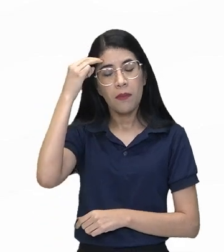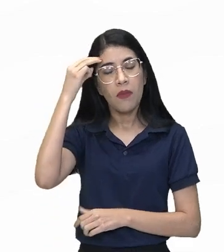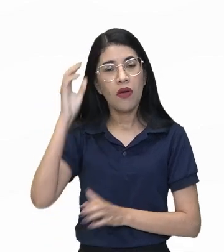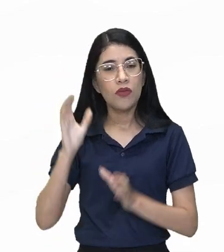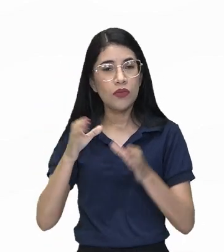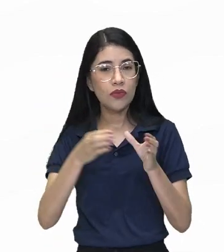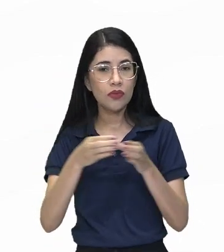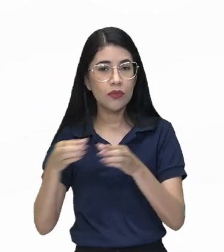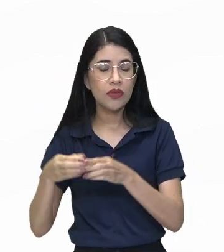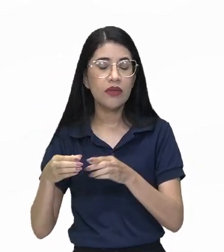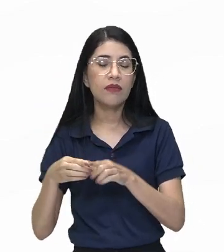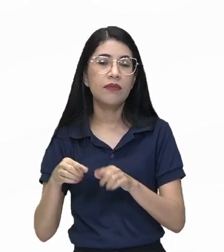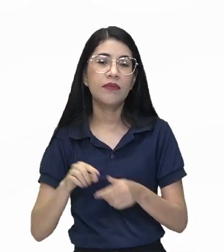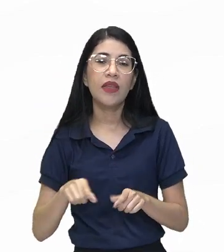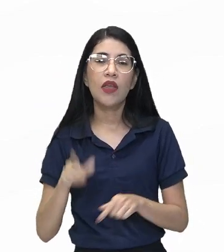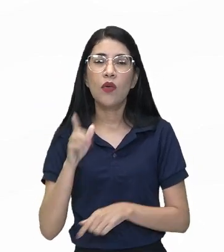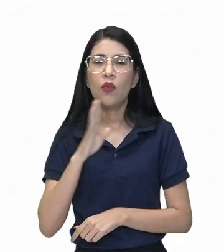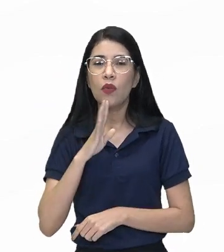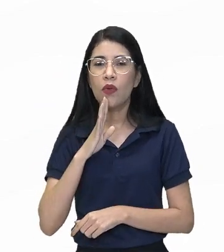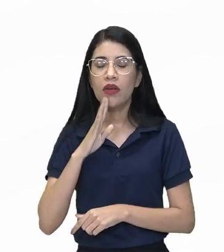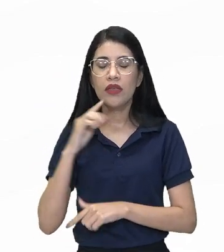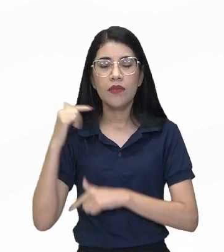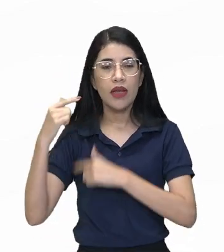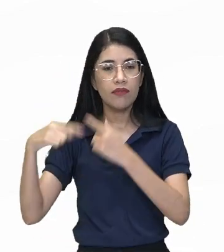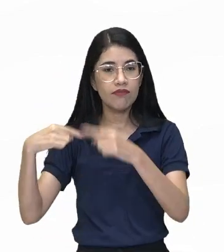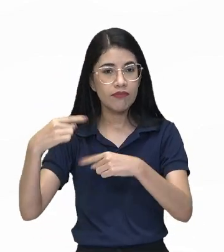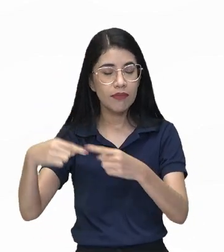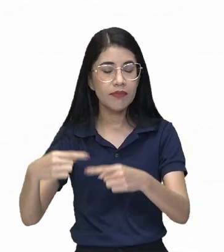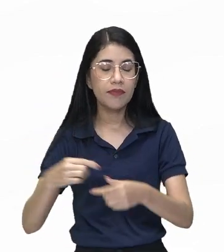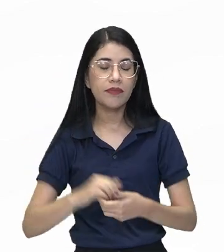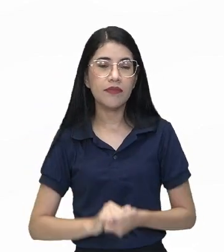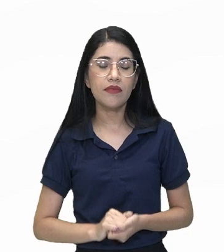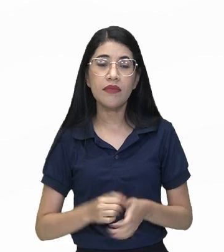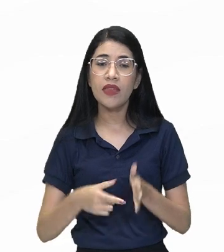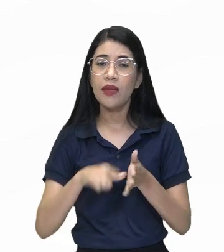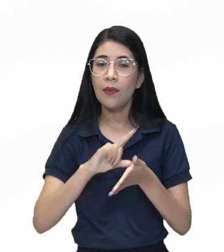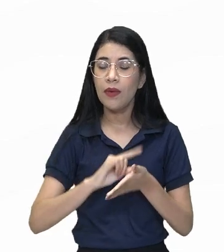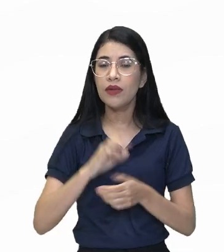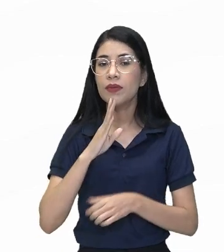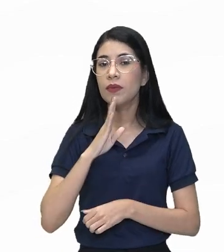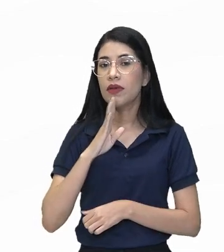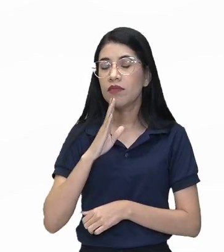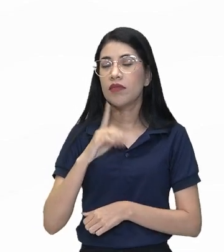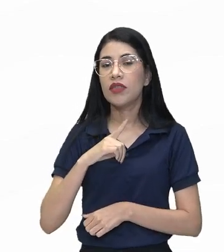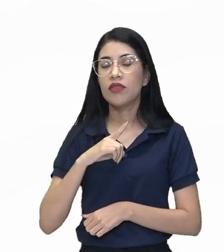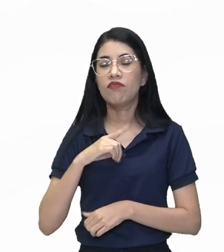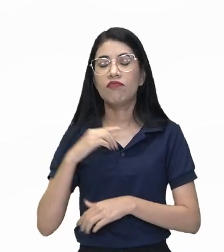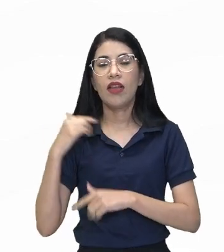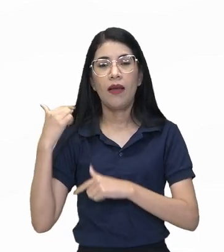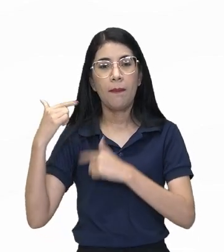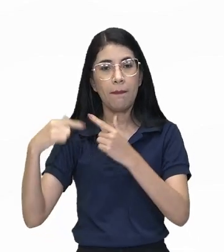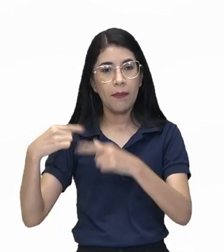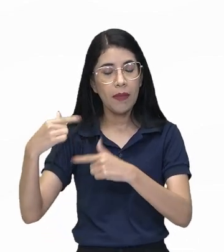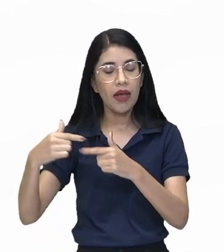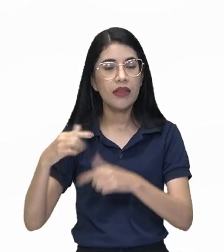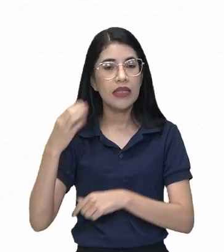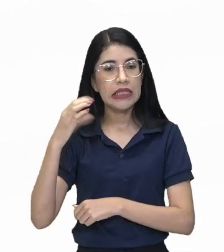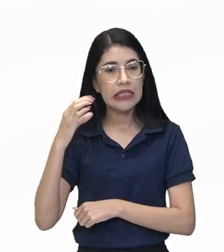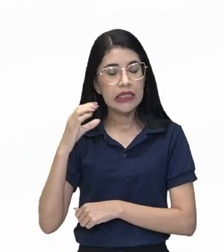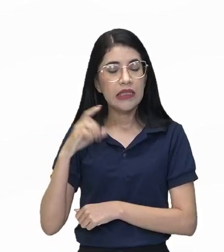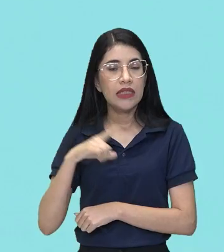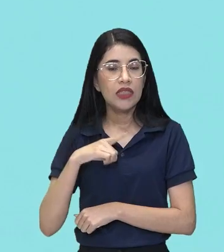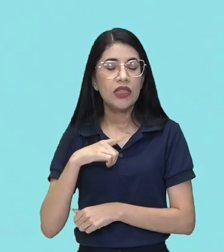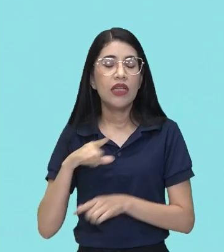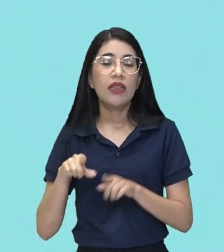anteposta aos conhecimentos transmitidos pela ciência, ou seja, antes daquele conhecimento que é transmitido pela ciência, a gente tem